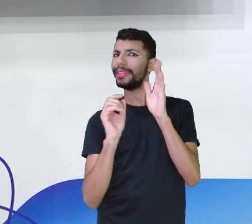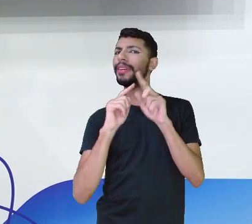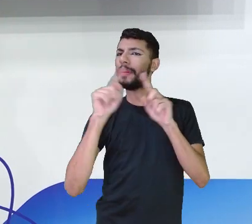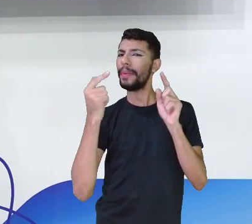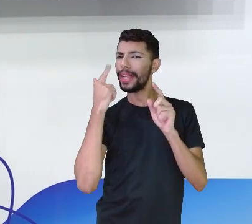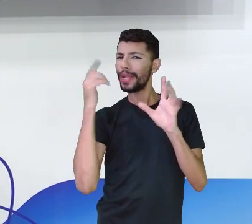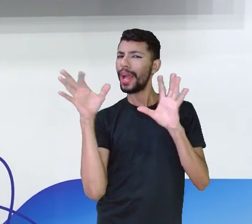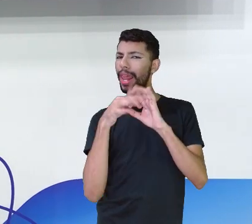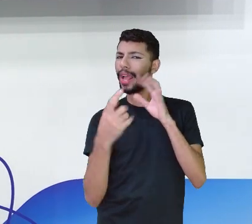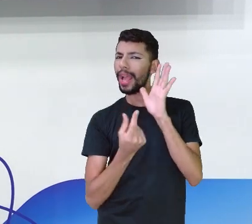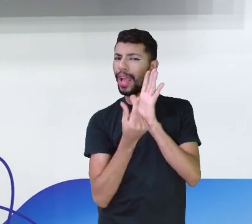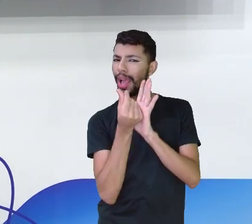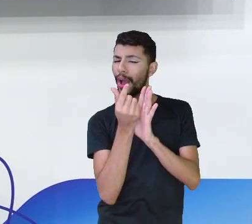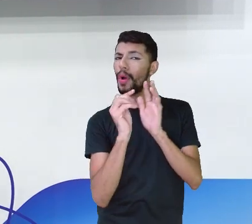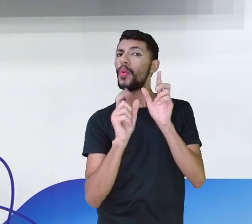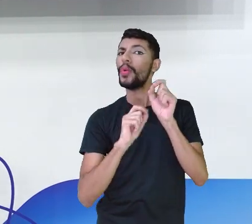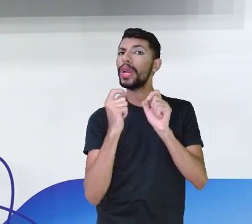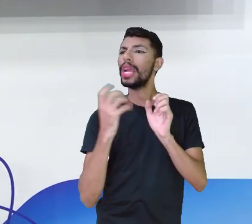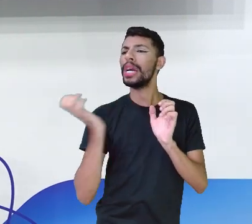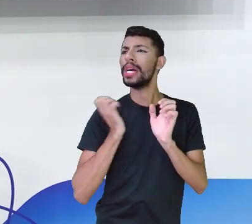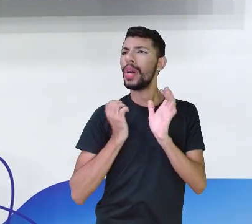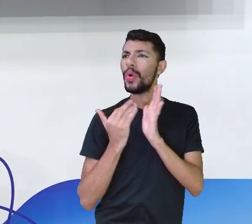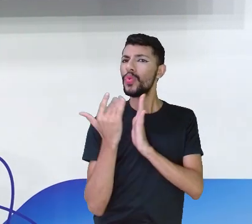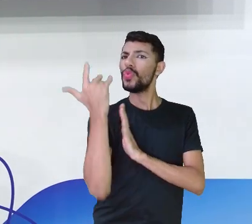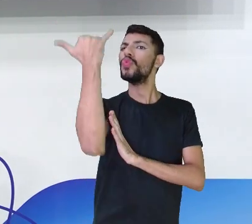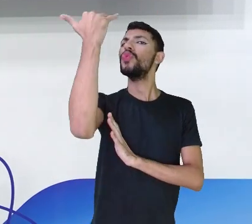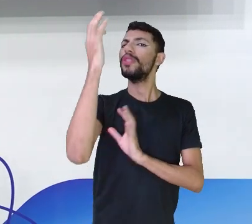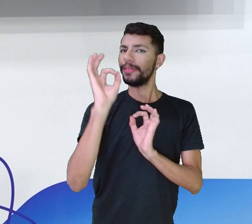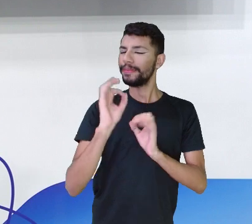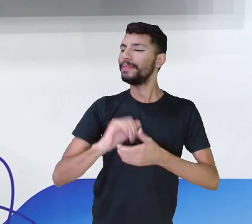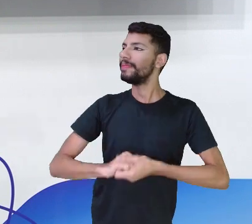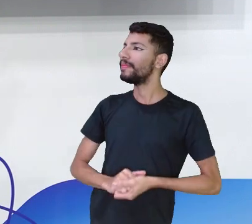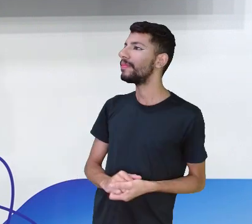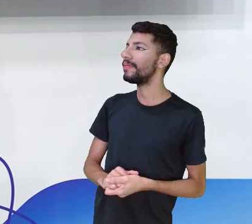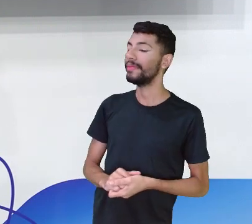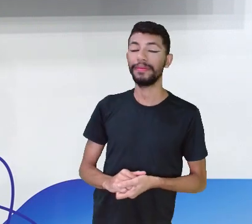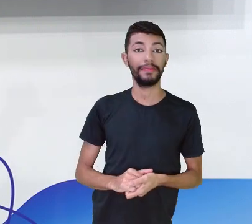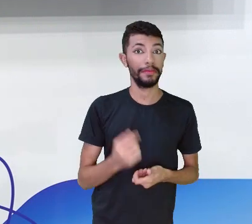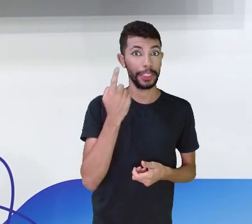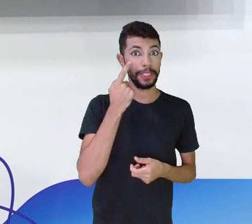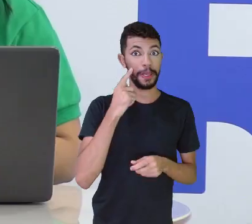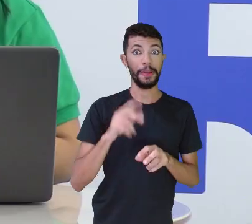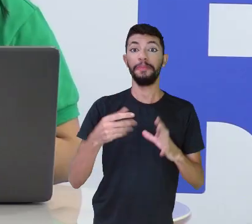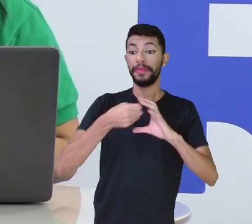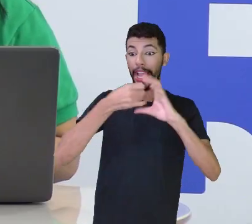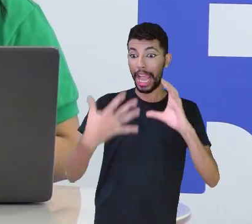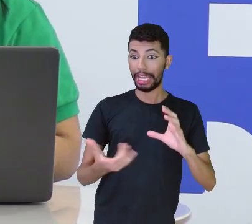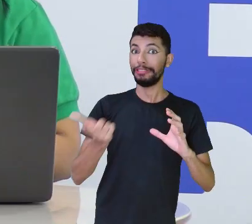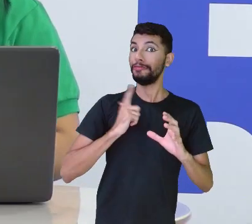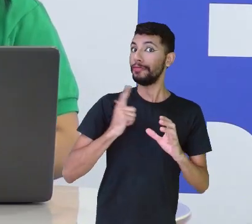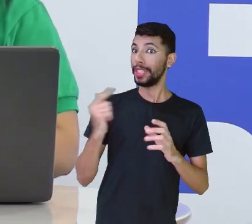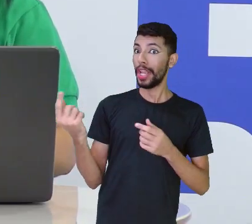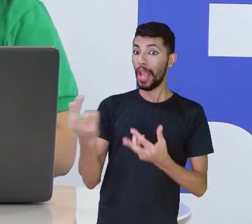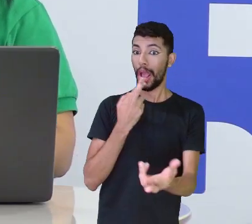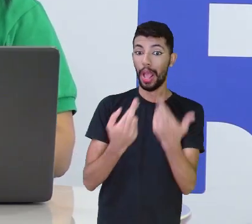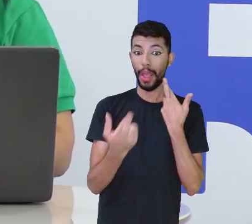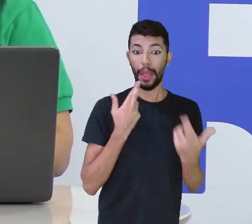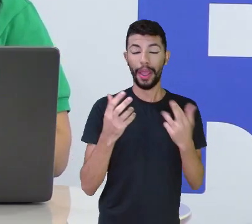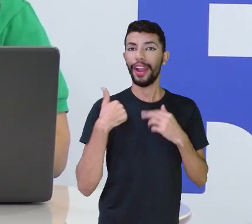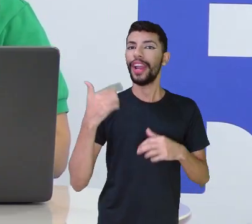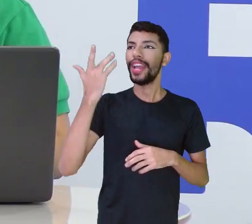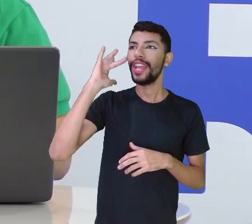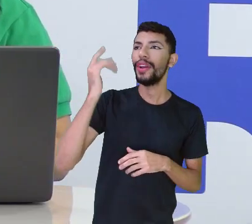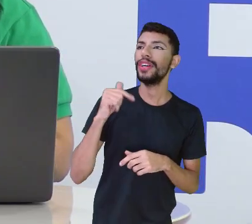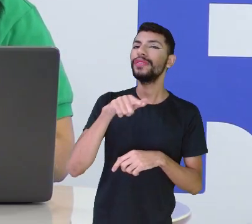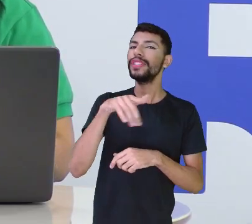em economia, ela é rica demais. E aí, professora? As características estão chegando. Acho que você vai gostar